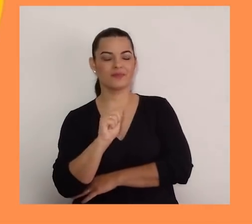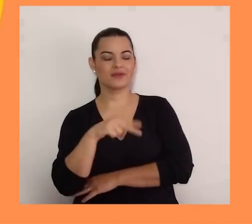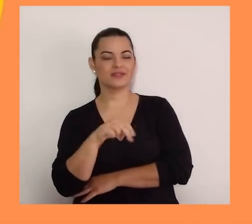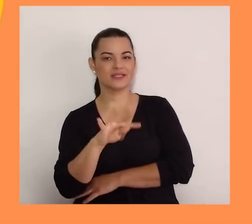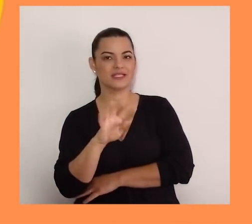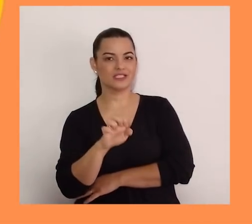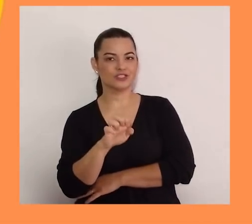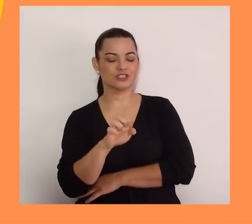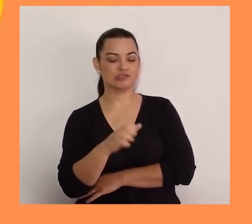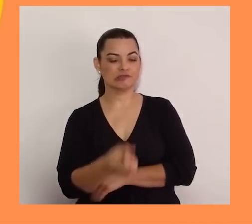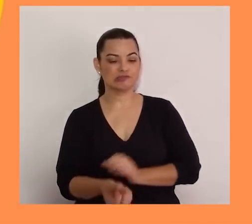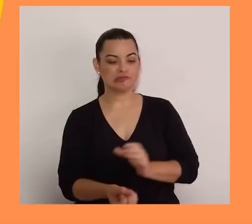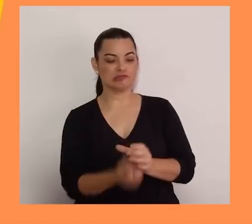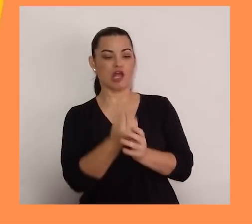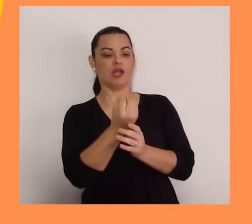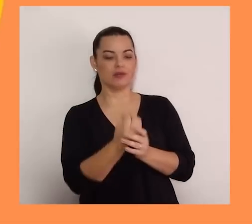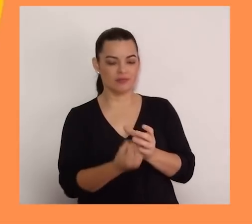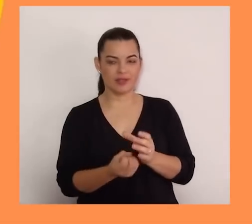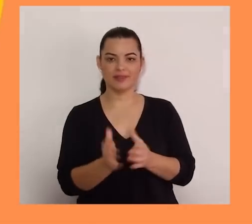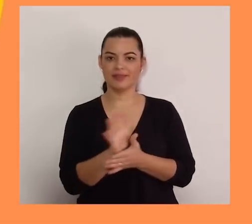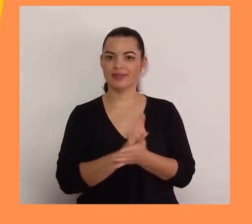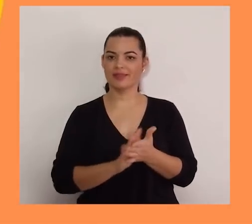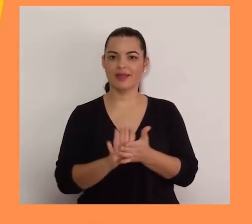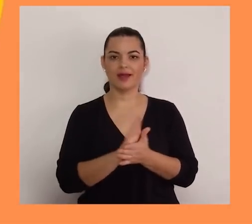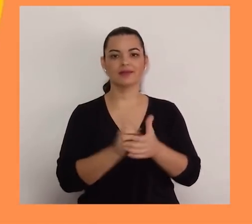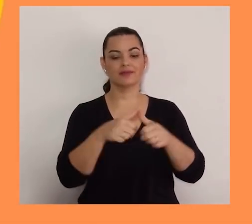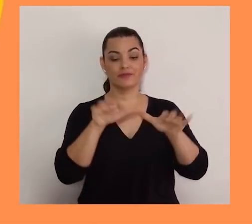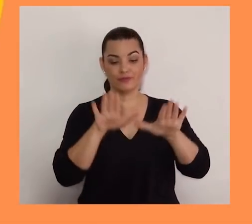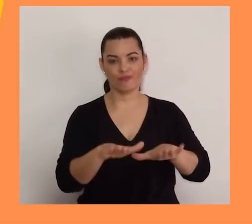segurou no rabanete.